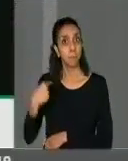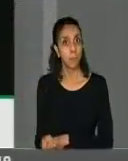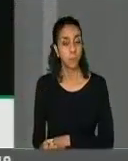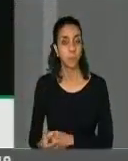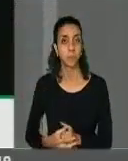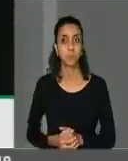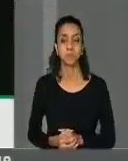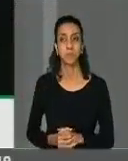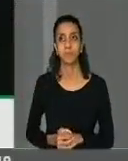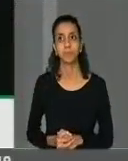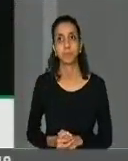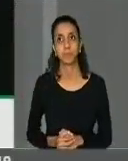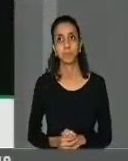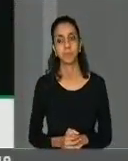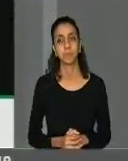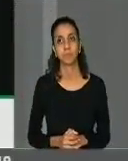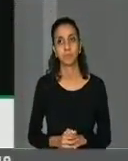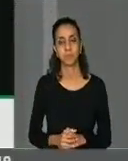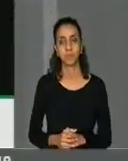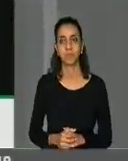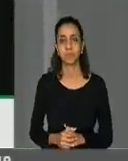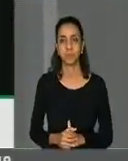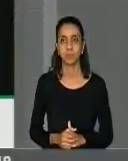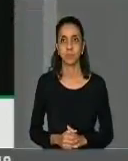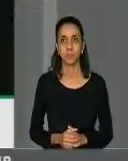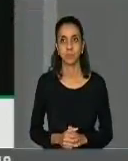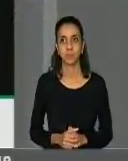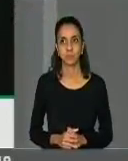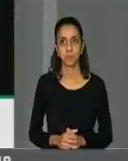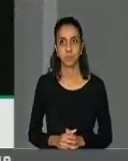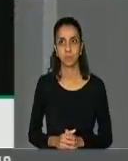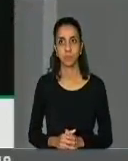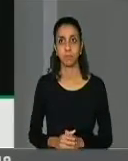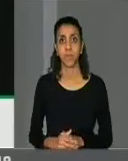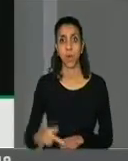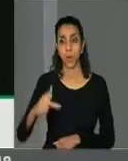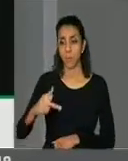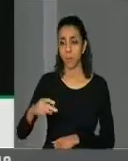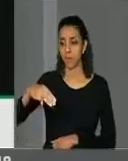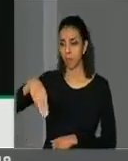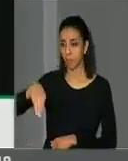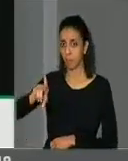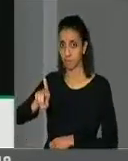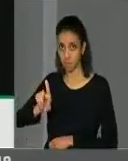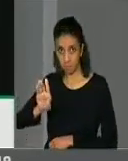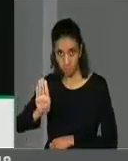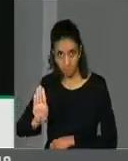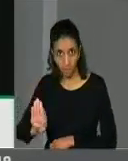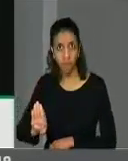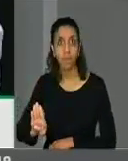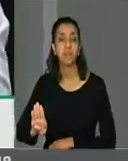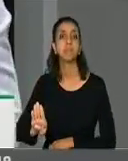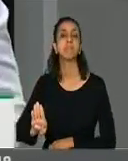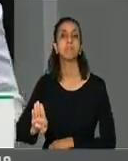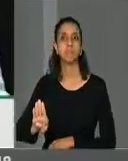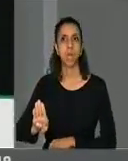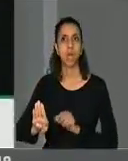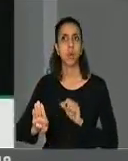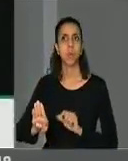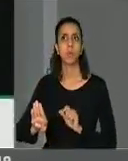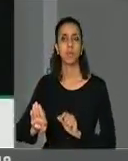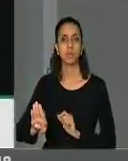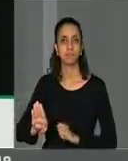nesta casa um rompimento com o PMDB e deste